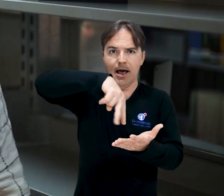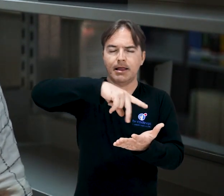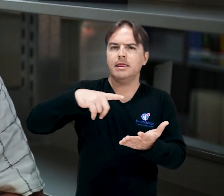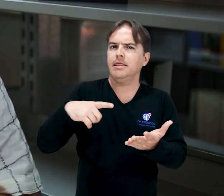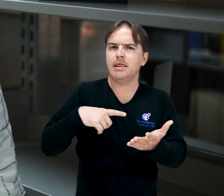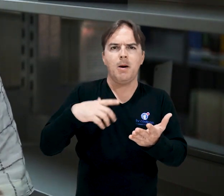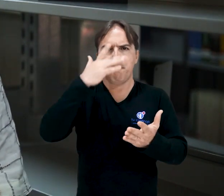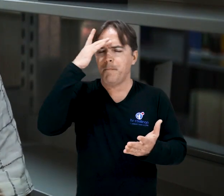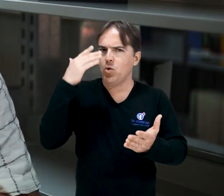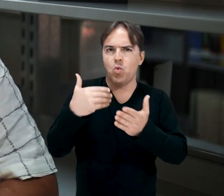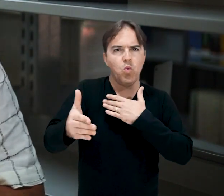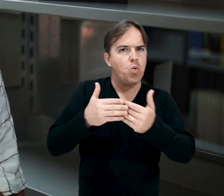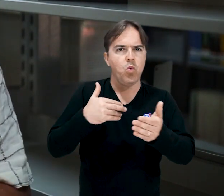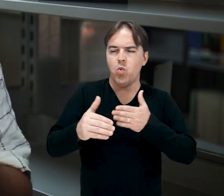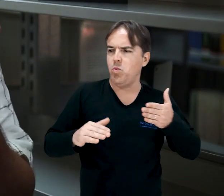rapazes pudessem